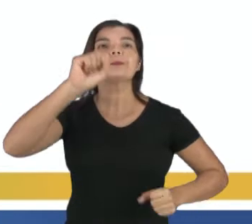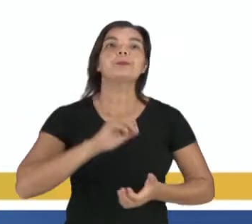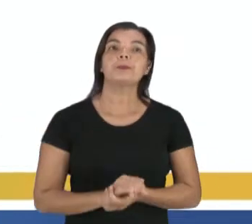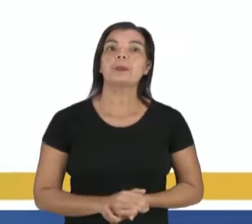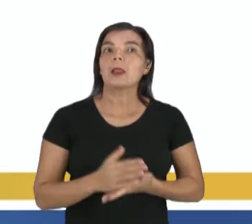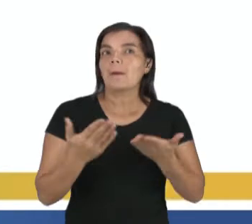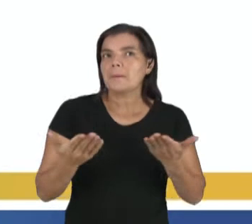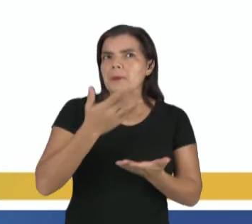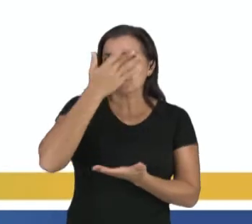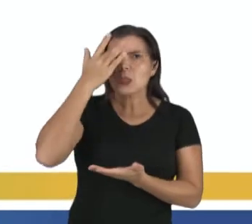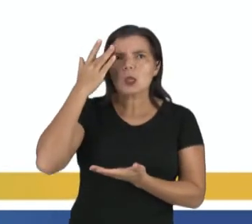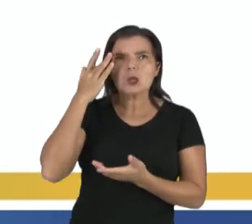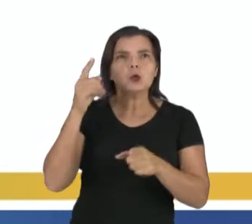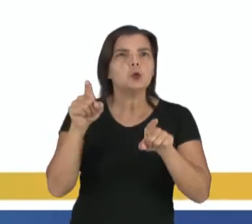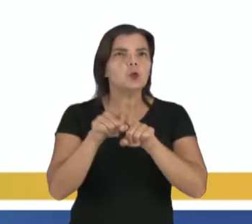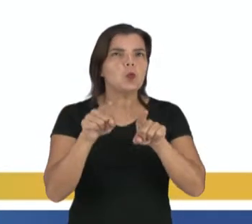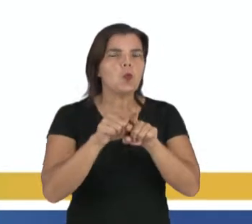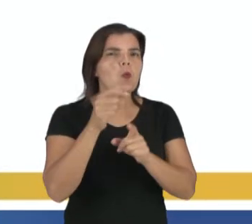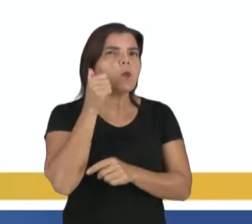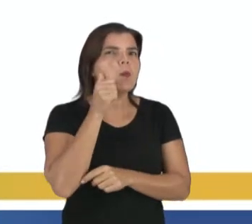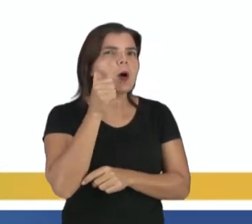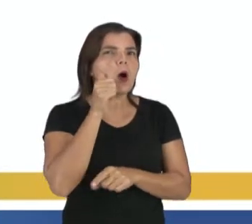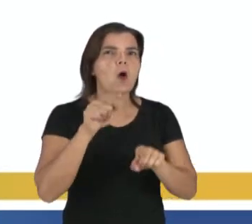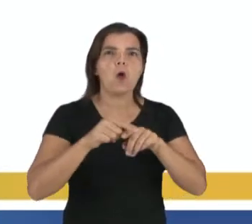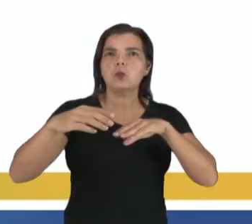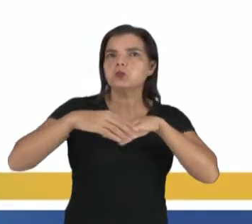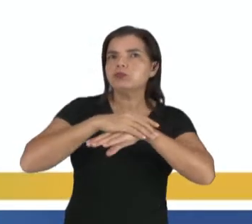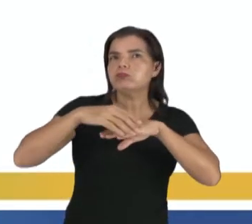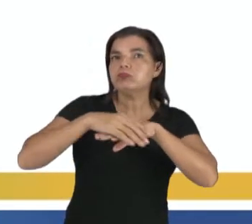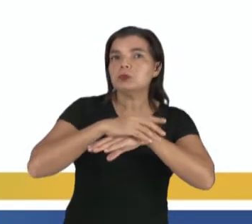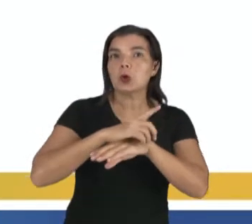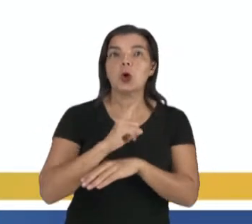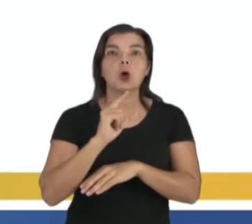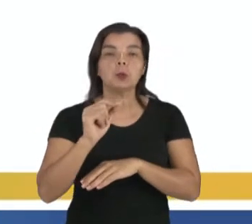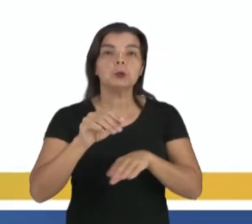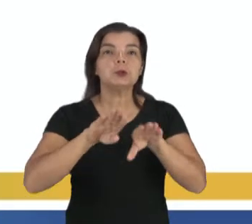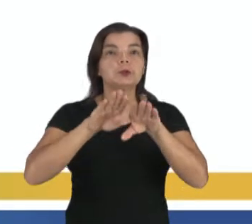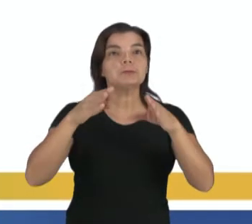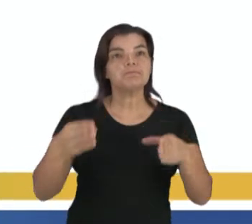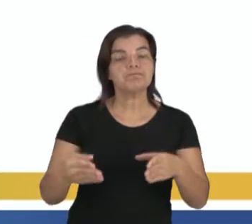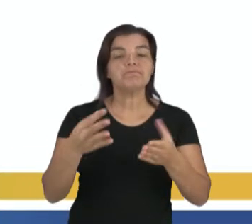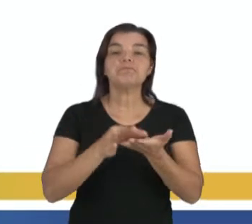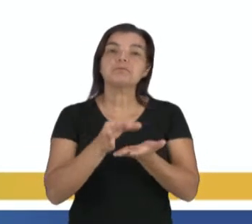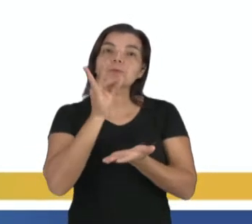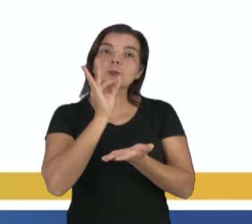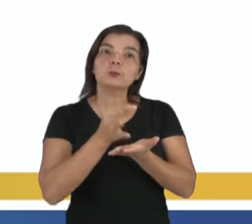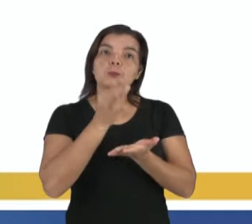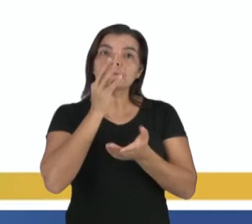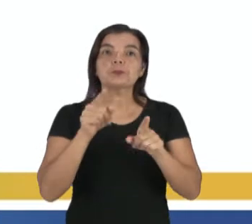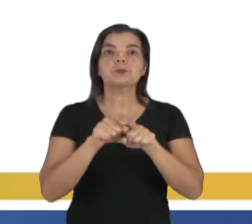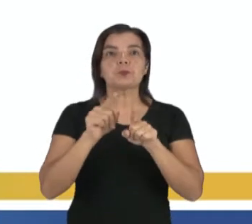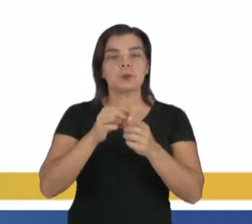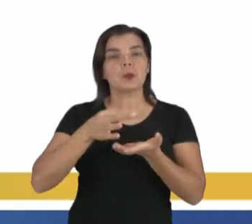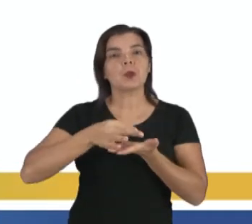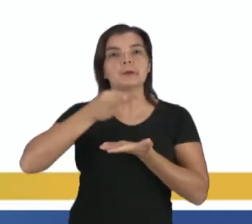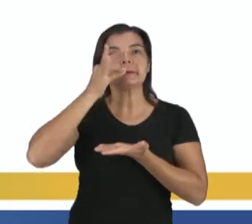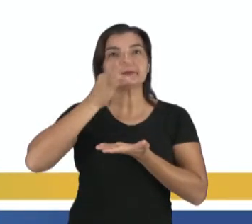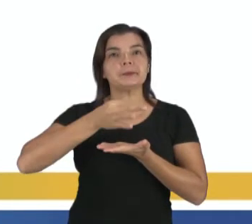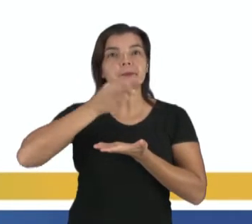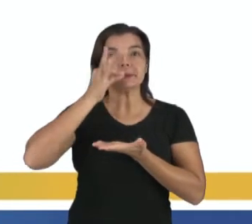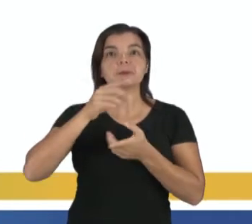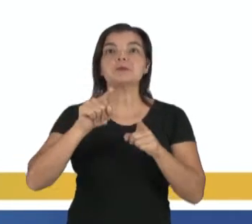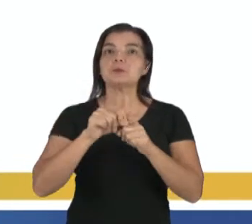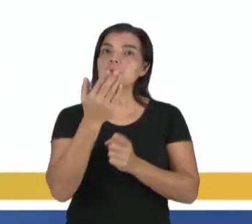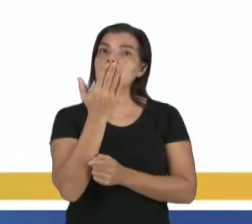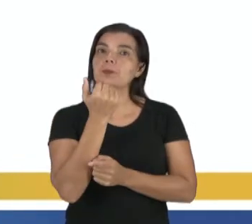super-homem. A pessoa vestiu uma roupa, calçou um sapato e se direcionou para a mesa do café da manhã. Tomou uma xícara de café